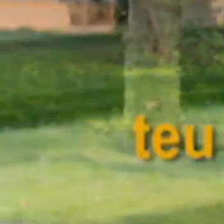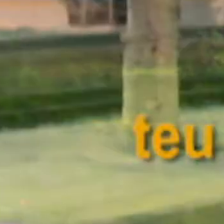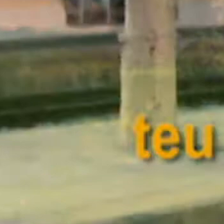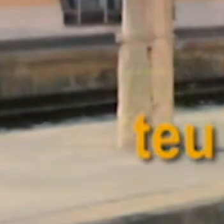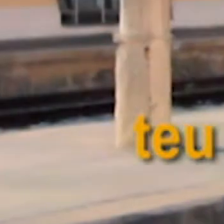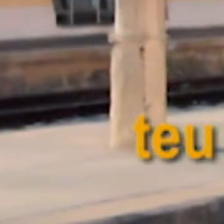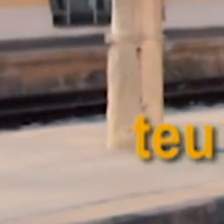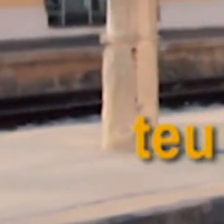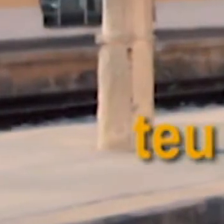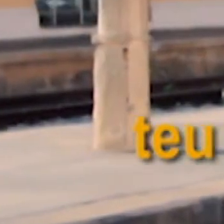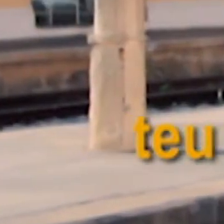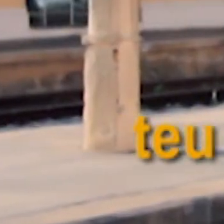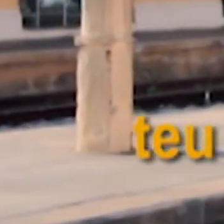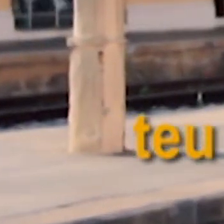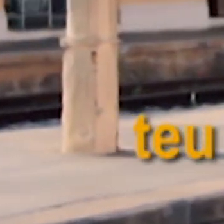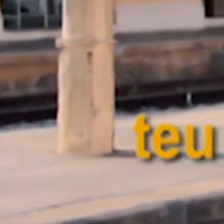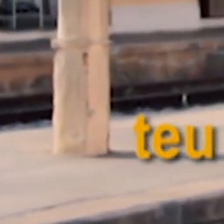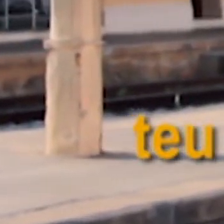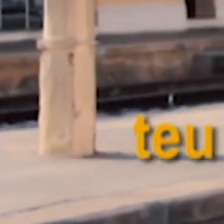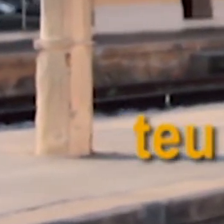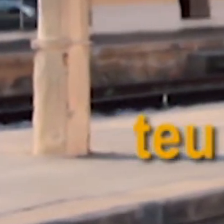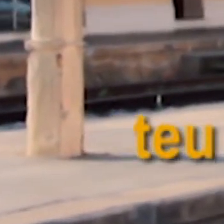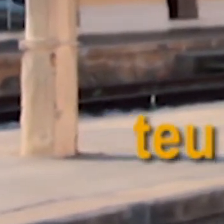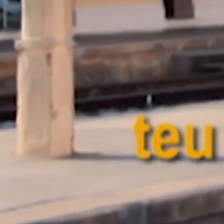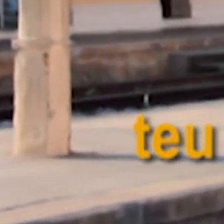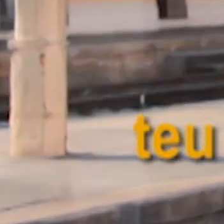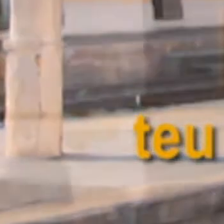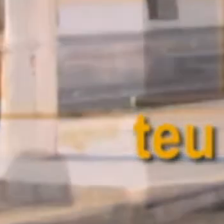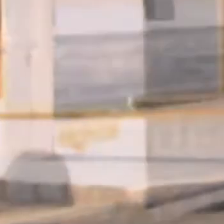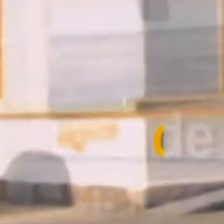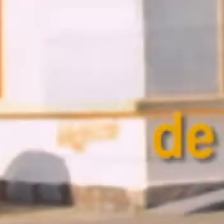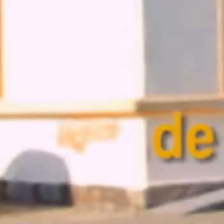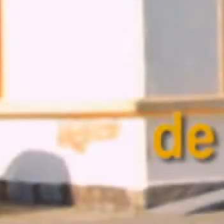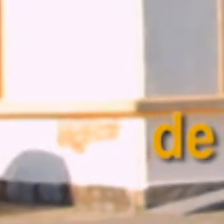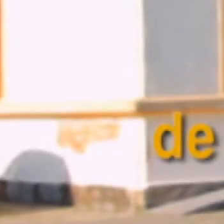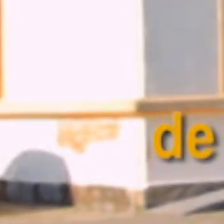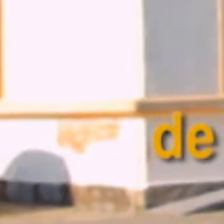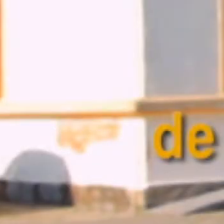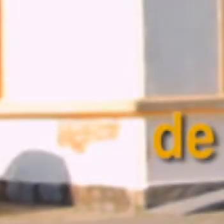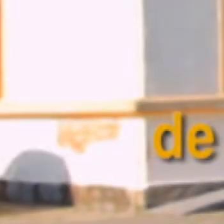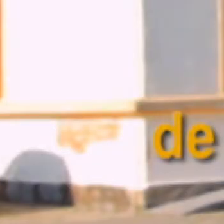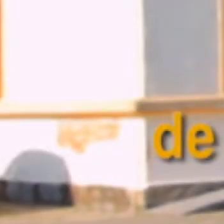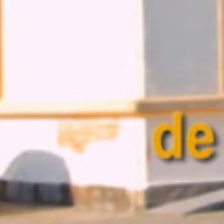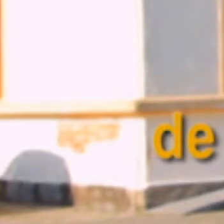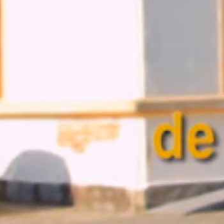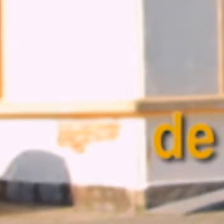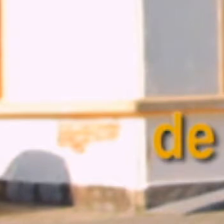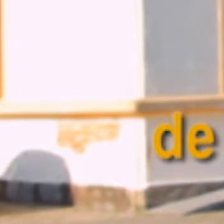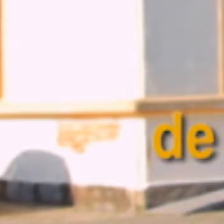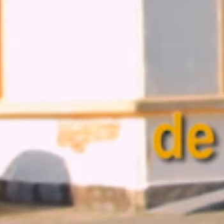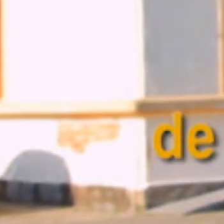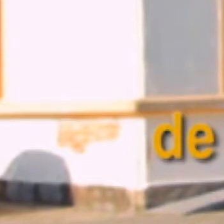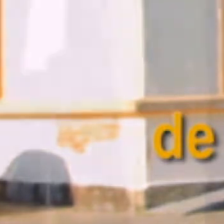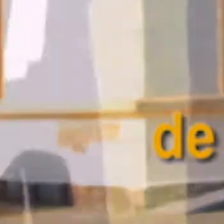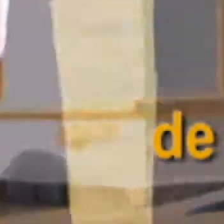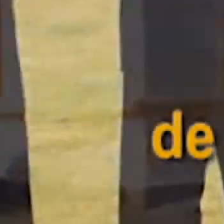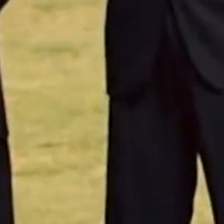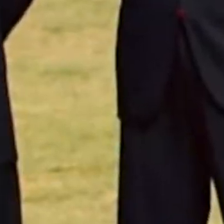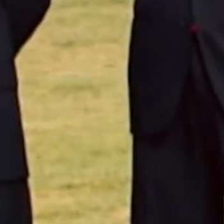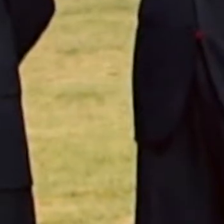o passado foi feito distantes, de trabalho, de força e